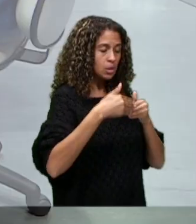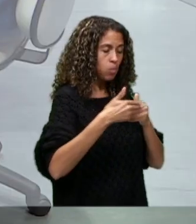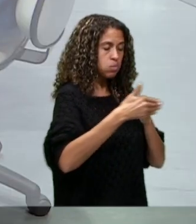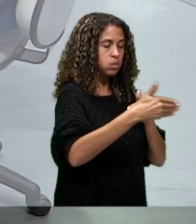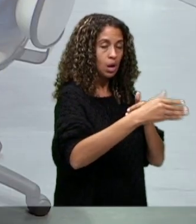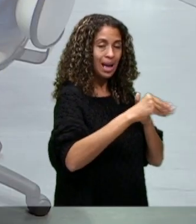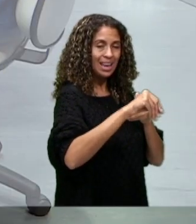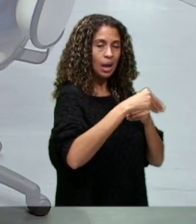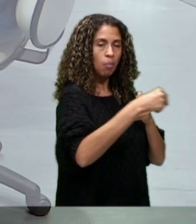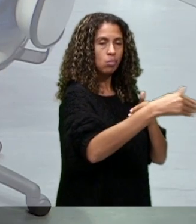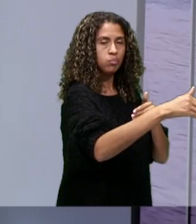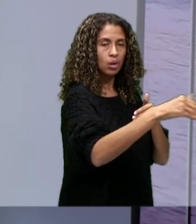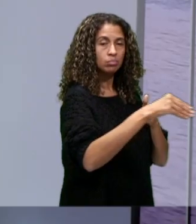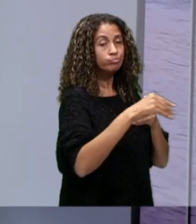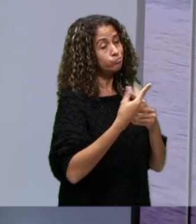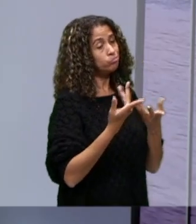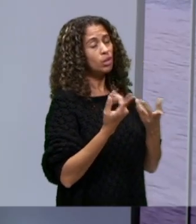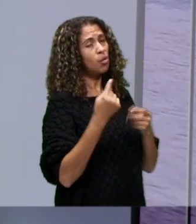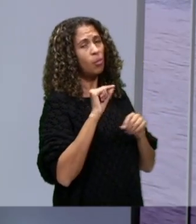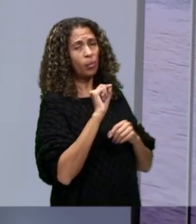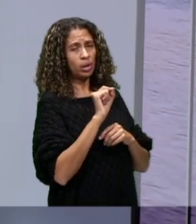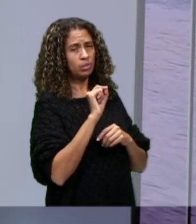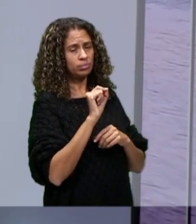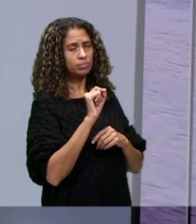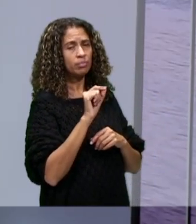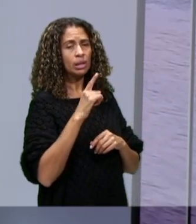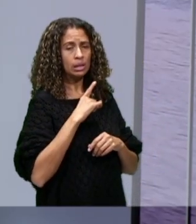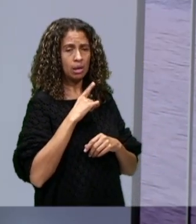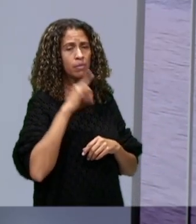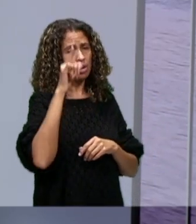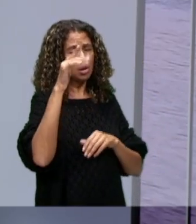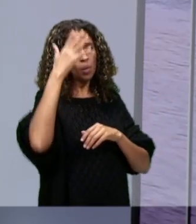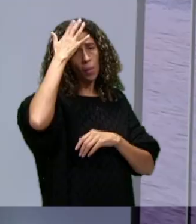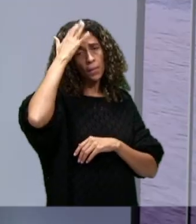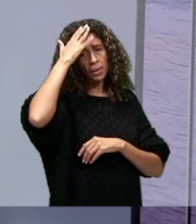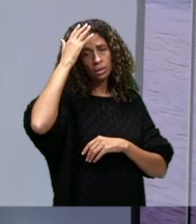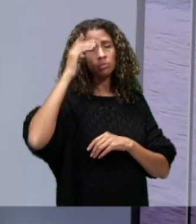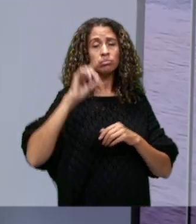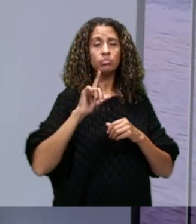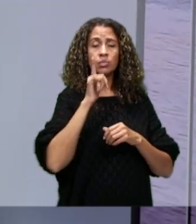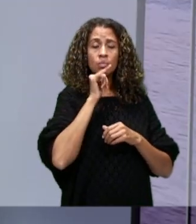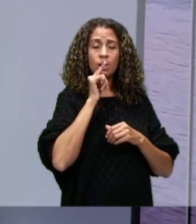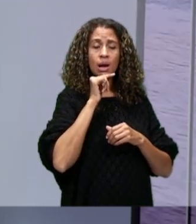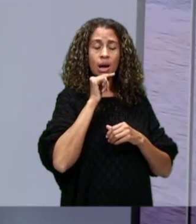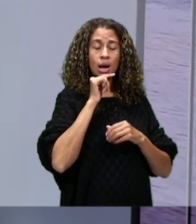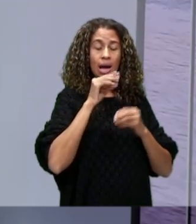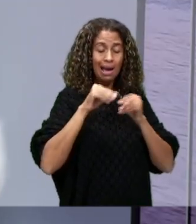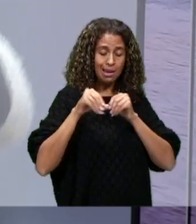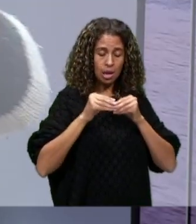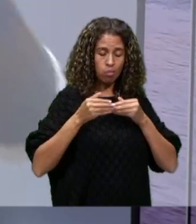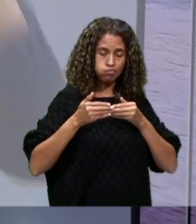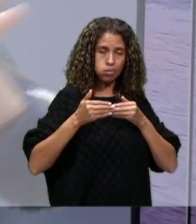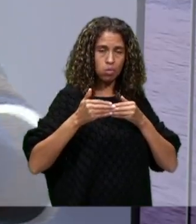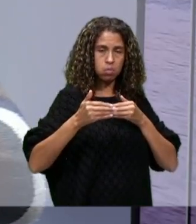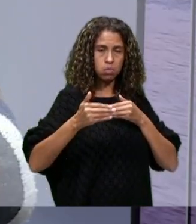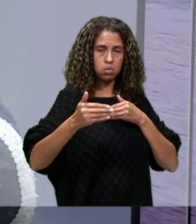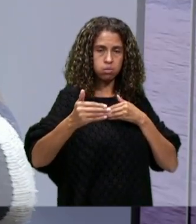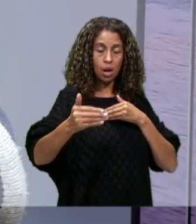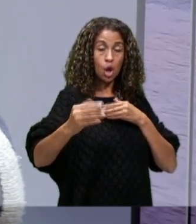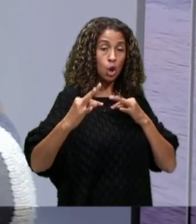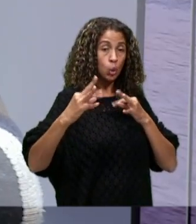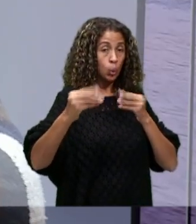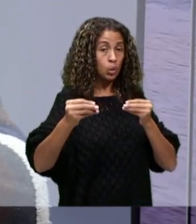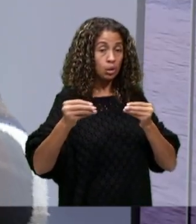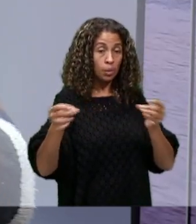vezes é até um dinheiro jogado fora, né? A gente teve aqui no litoral do Paraná um alargamento gigantesco, estava lá toda uma estrutura